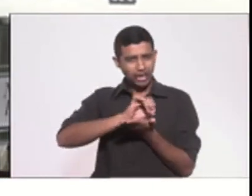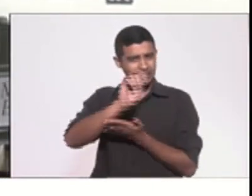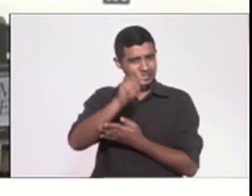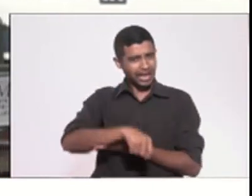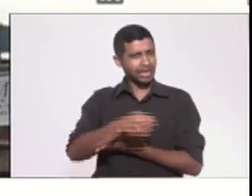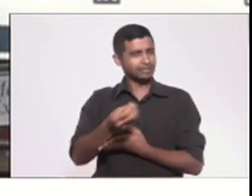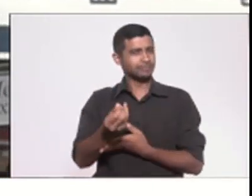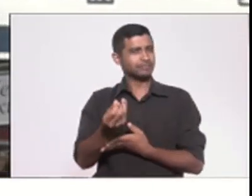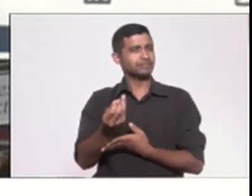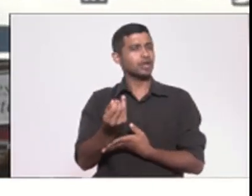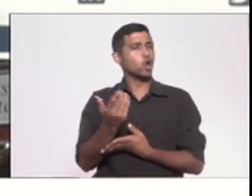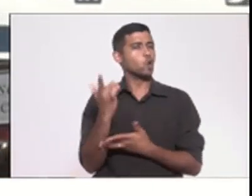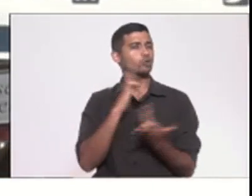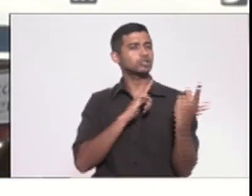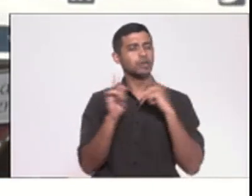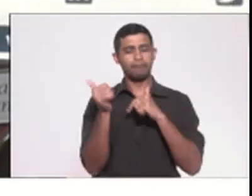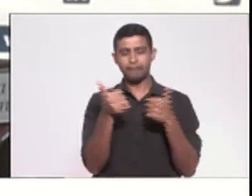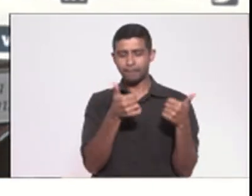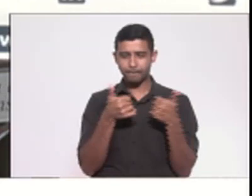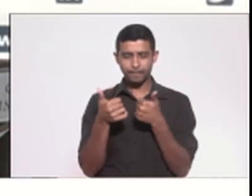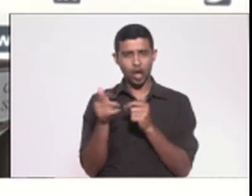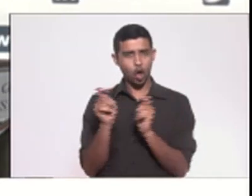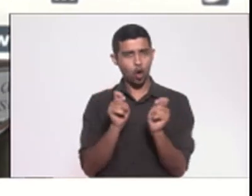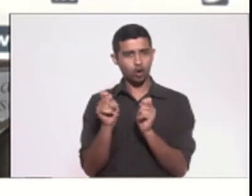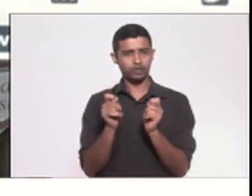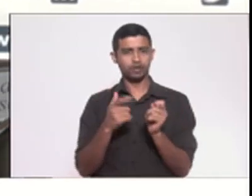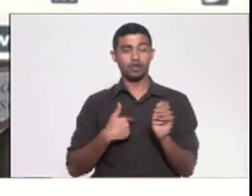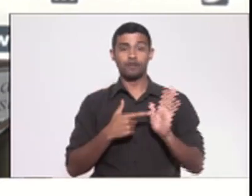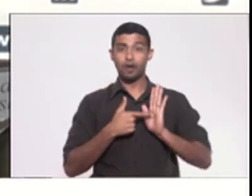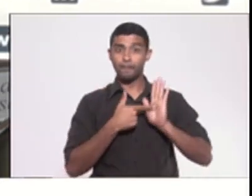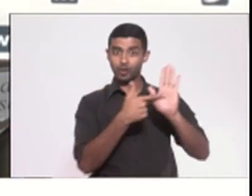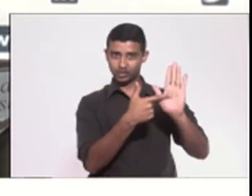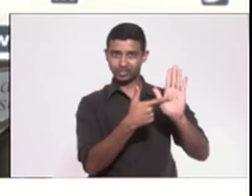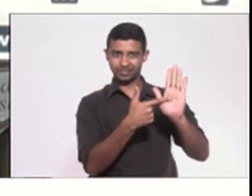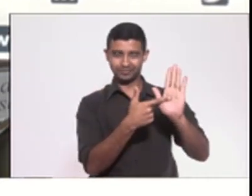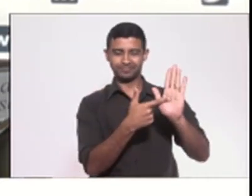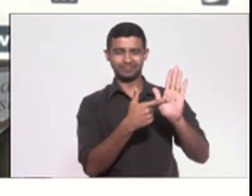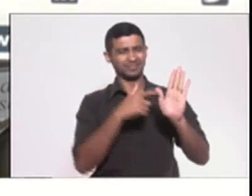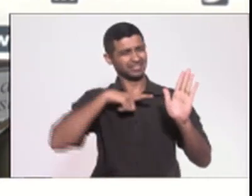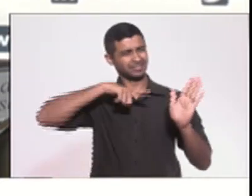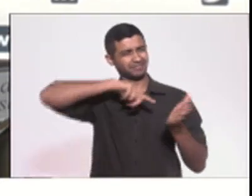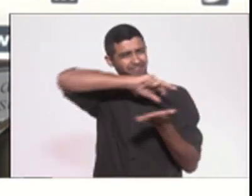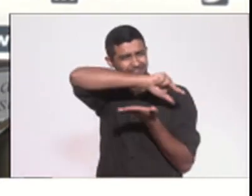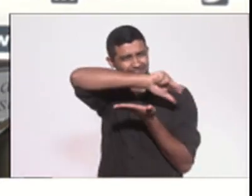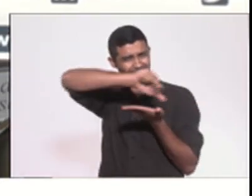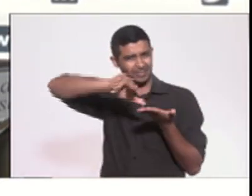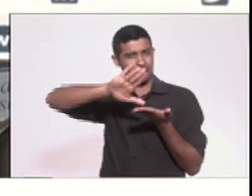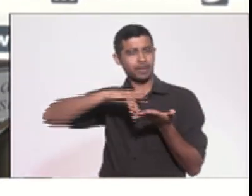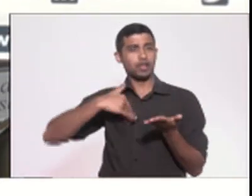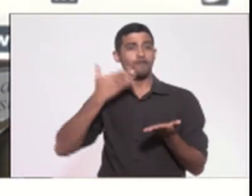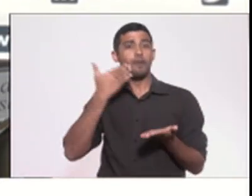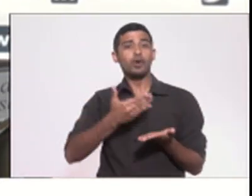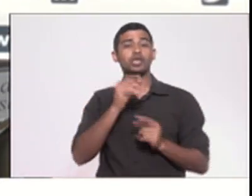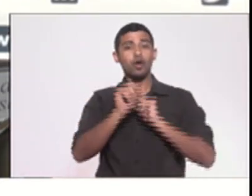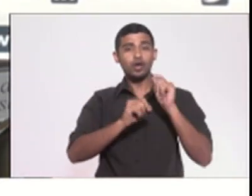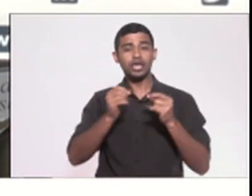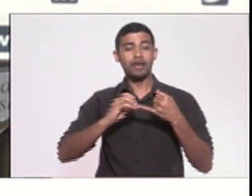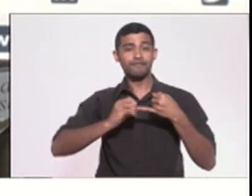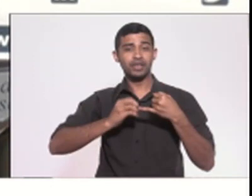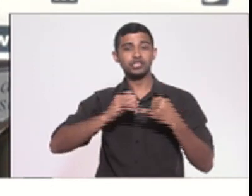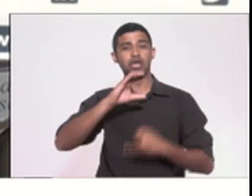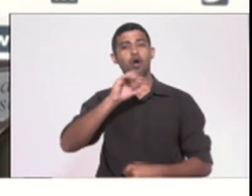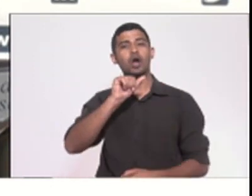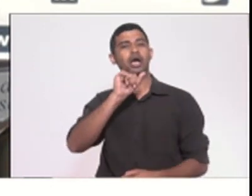para ter um benefício econômico? Então, aqui eu trouxe um caso. A gente tem outros, né, mas eu trouxe o caso do feijão calpi, que é